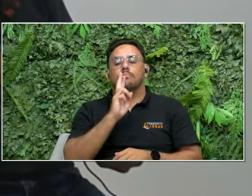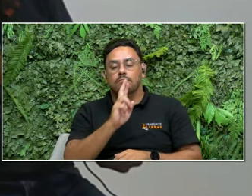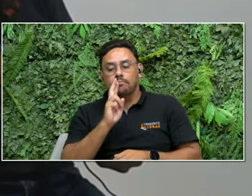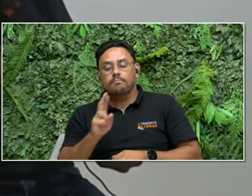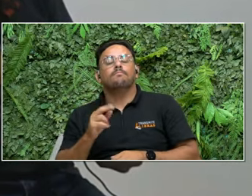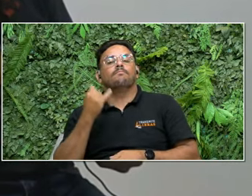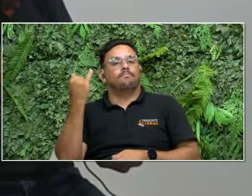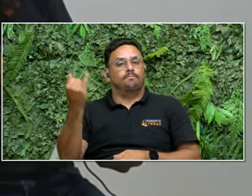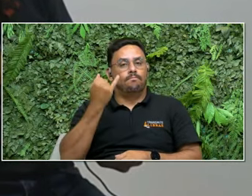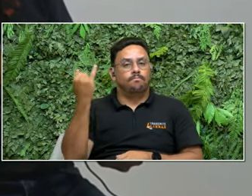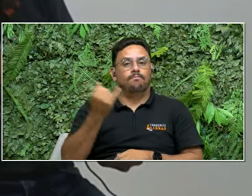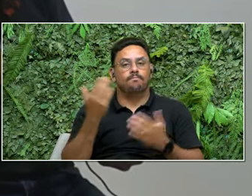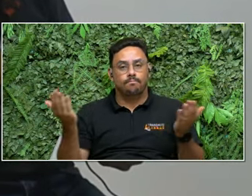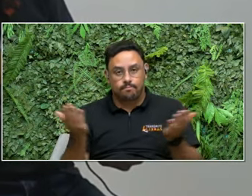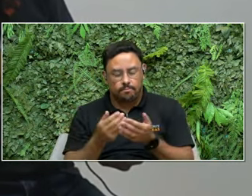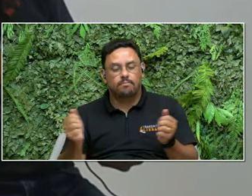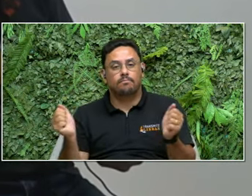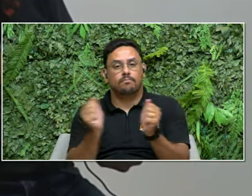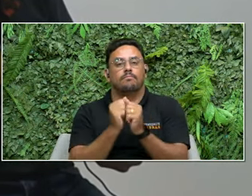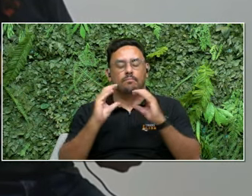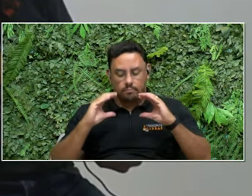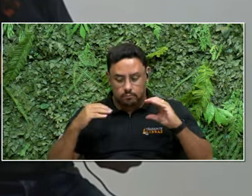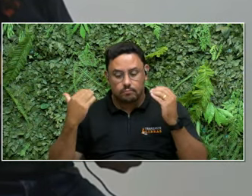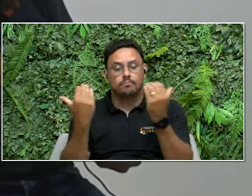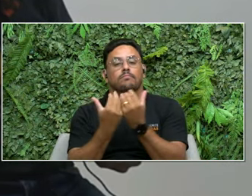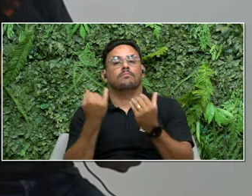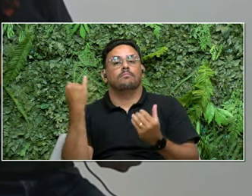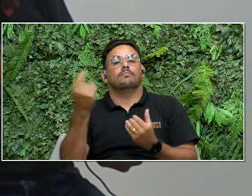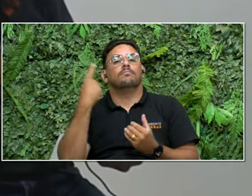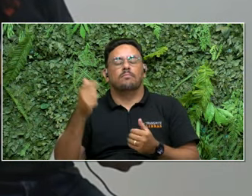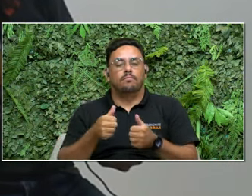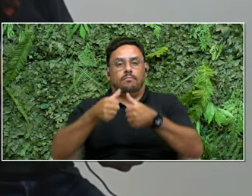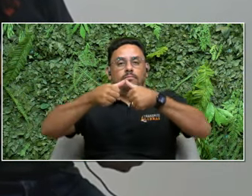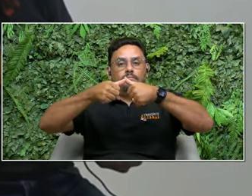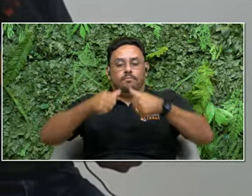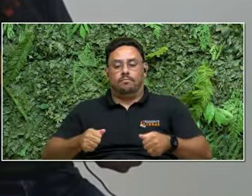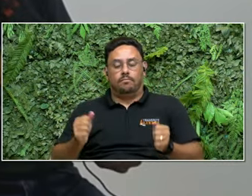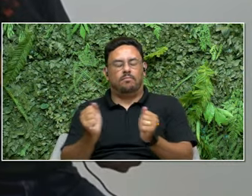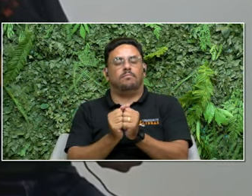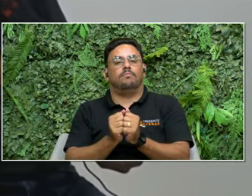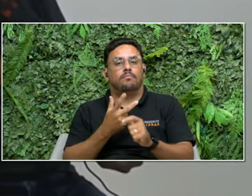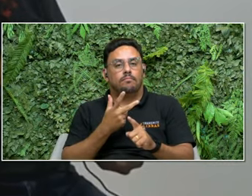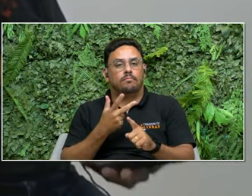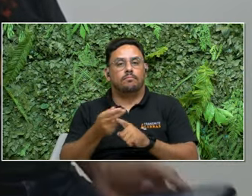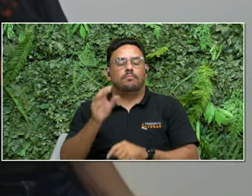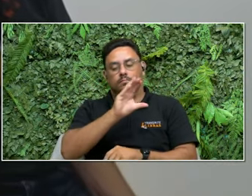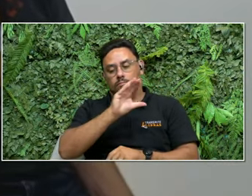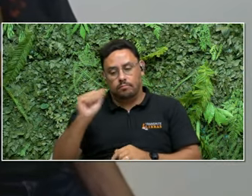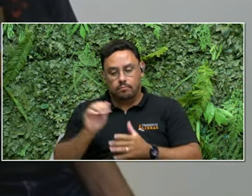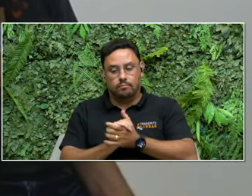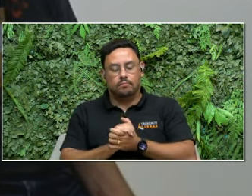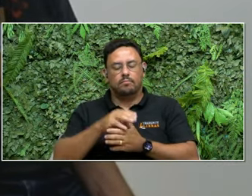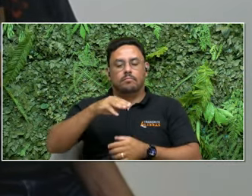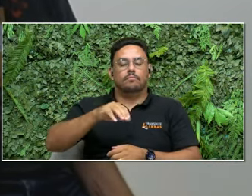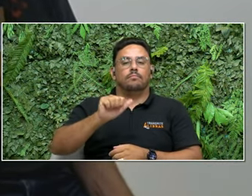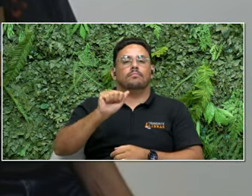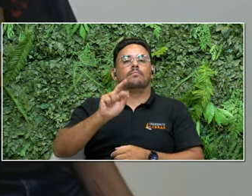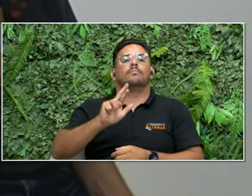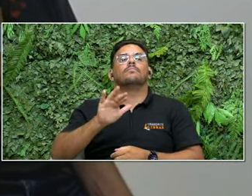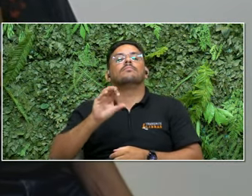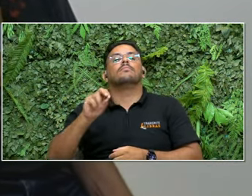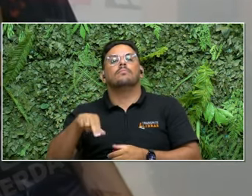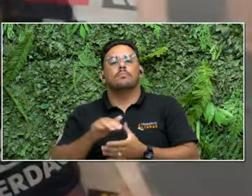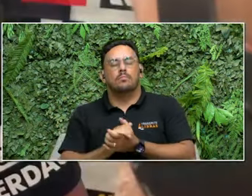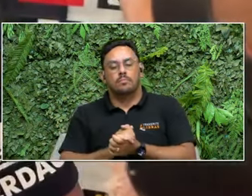importante Vamos decidir na nossa casa agora diante da Nação vai ser muito importante a gente ir lá firme e matar o jogo e ser campeão R aí O Marlo que n eu vou